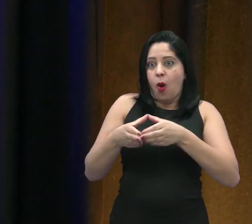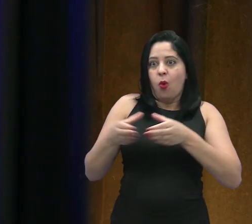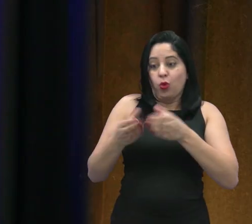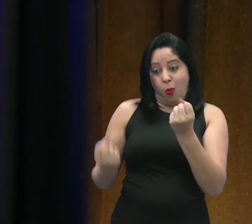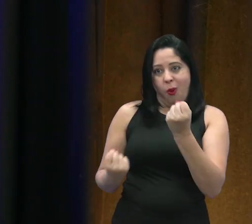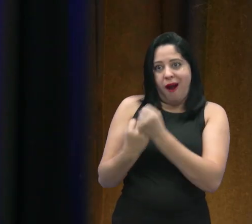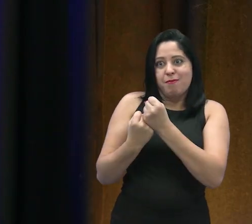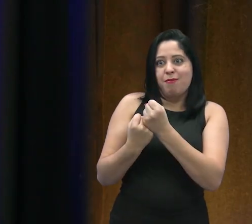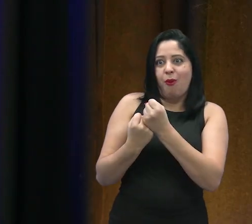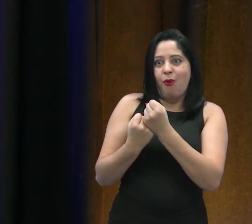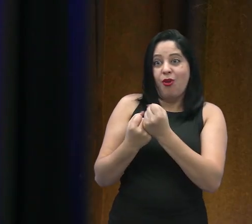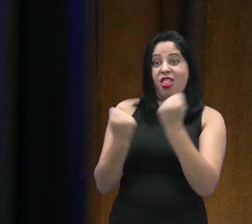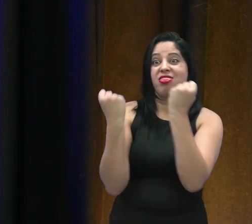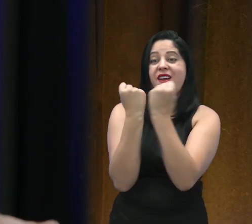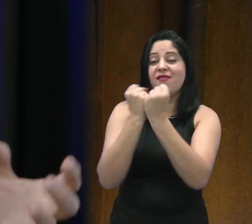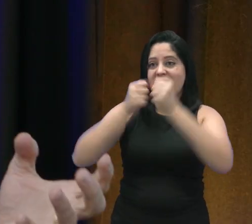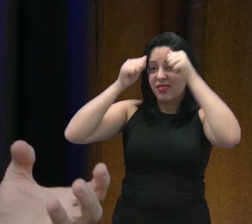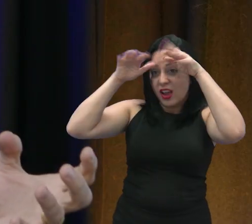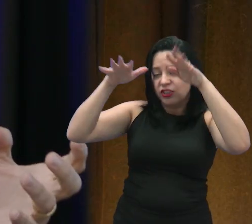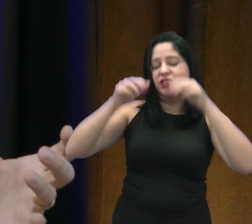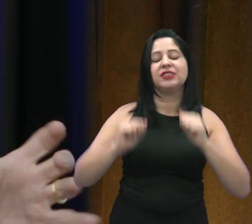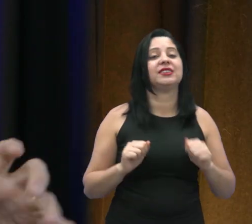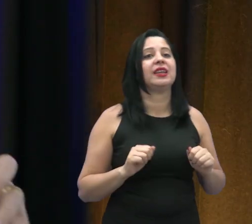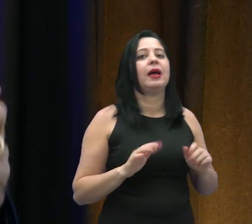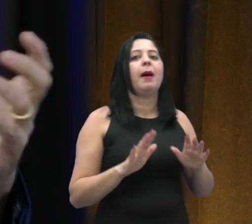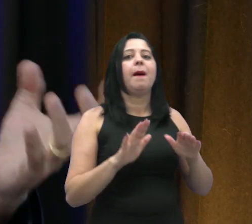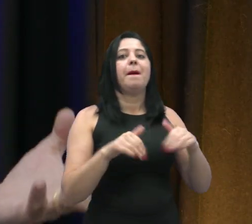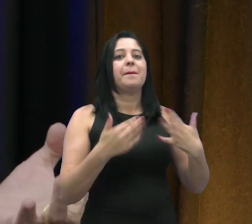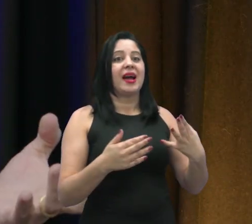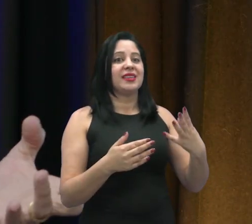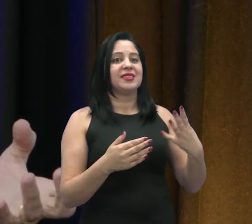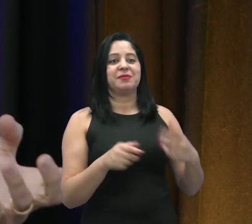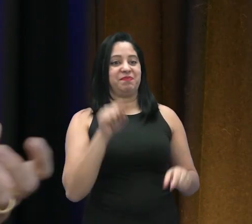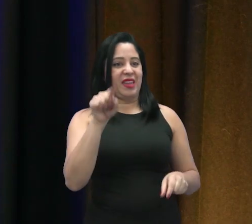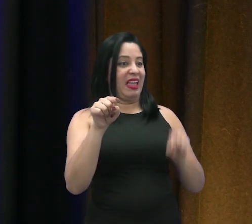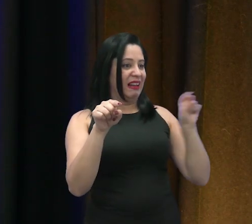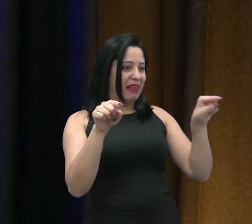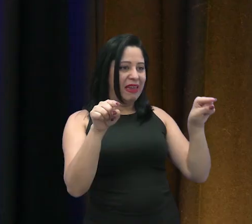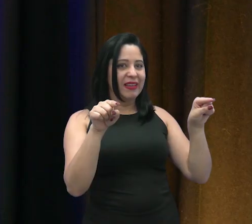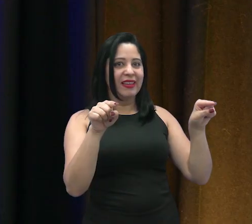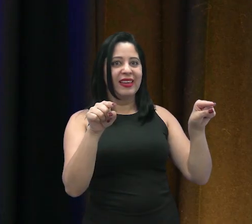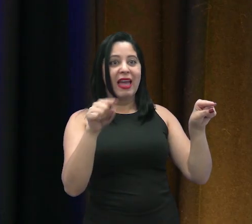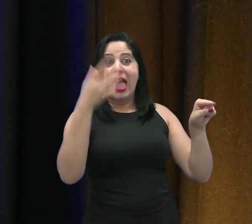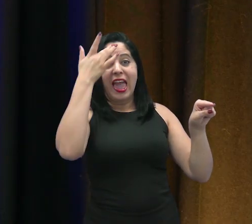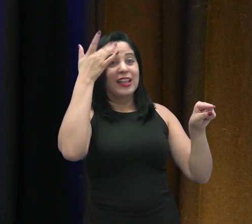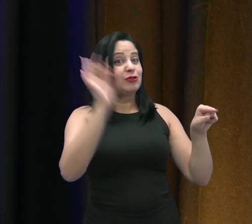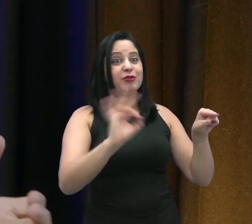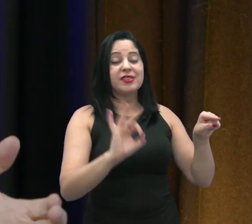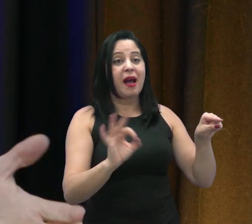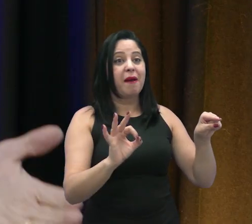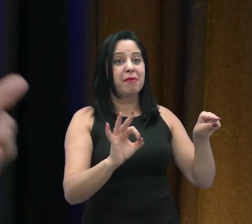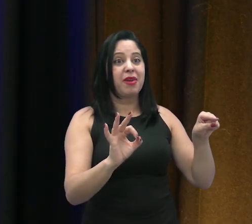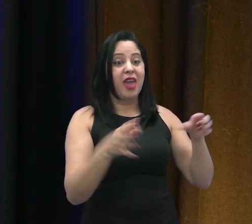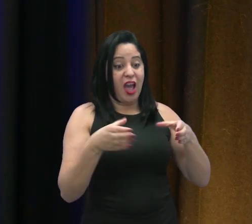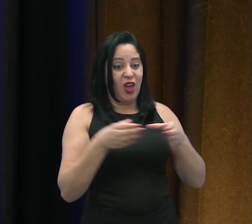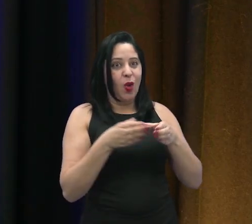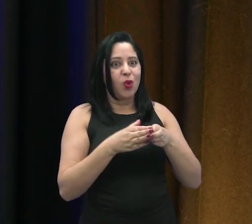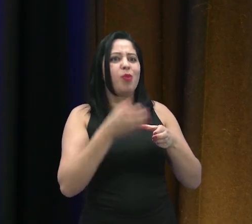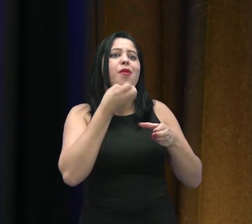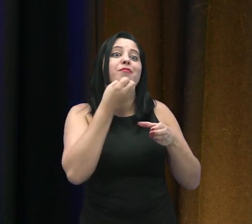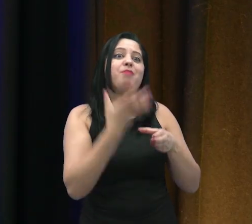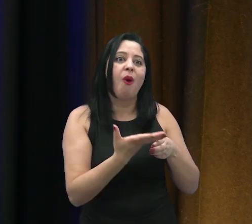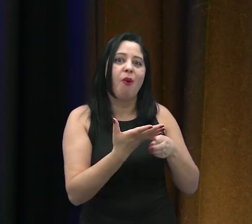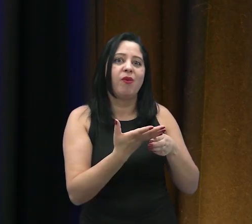com Autismo. E quando a gente teve a ideia, nenhum dos três imaginava como ia ser bom, porque você começa trazendo